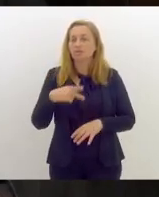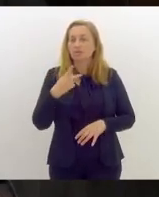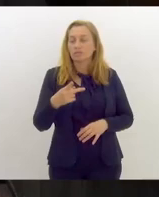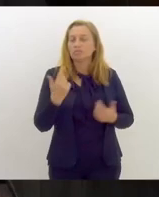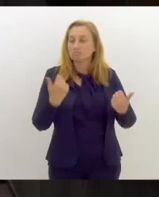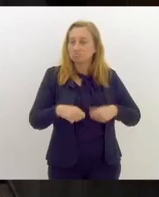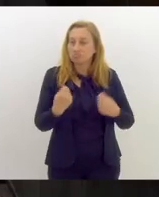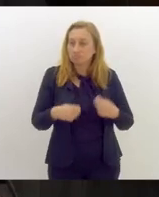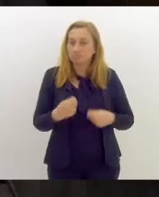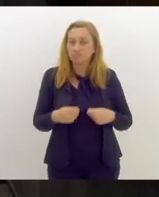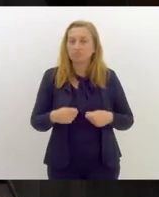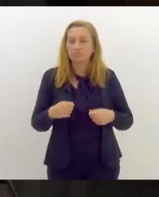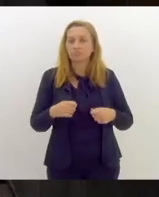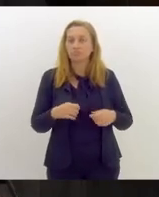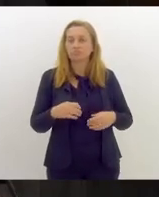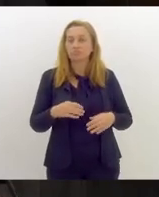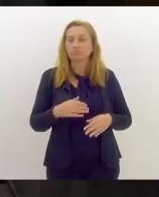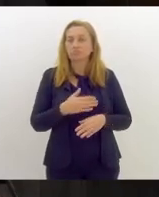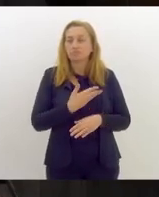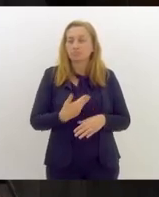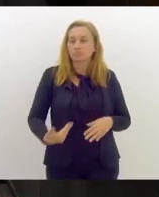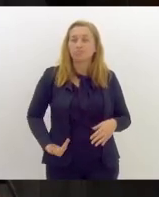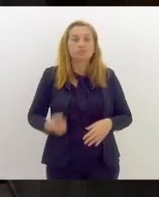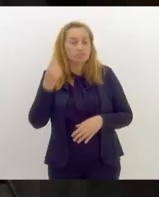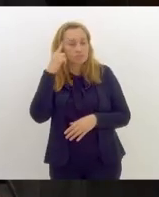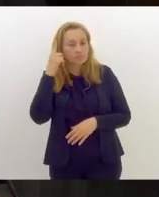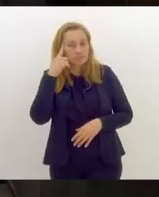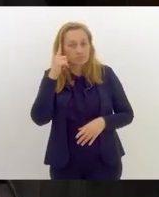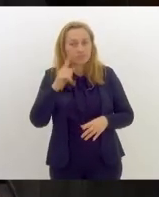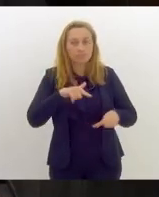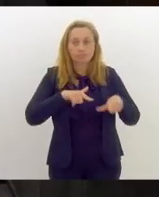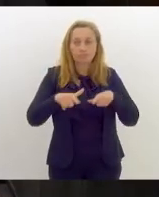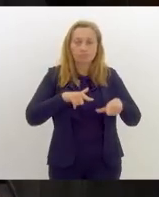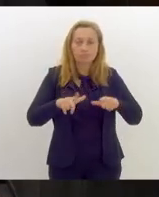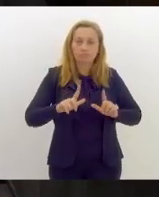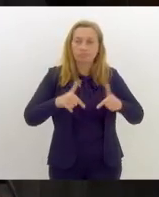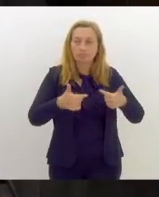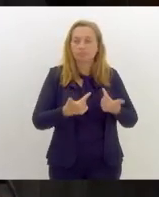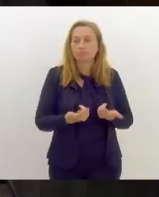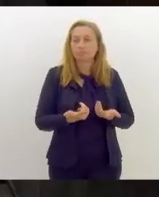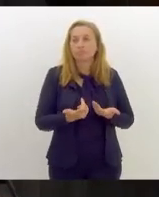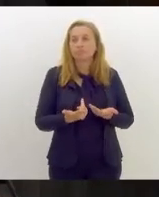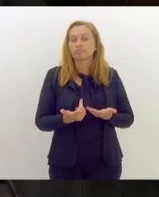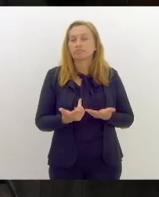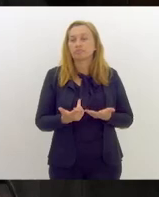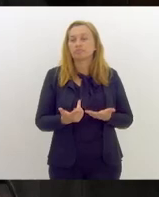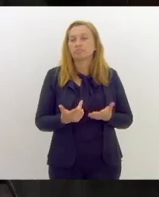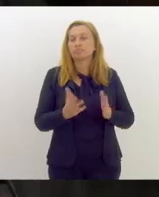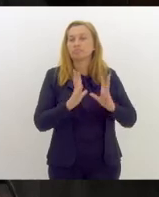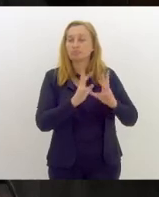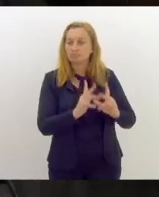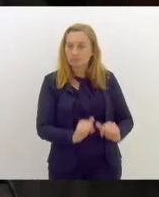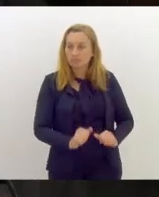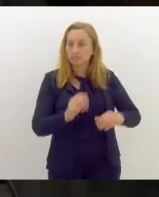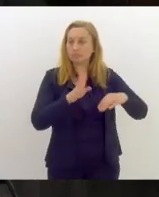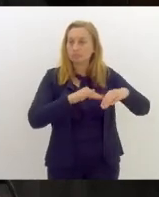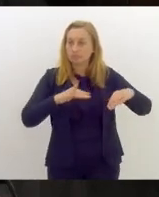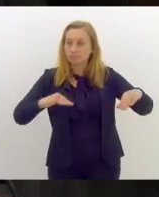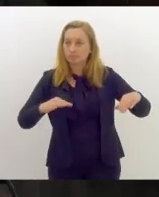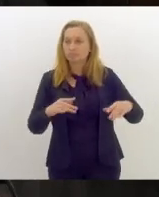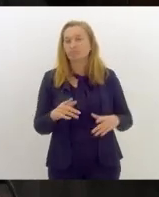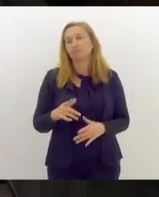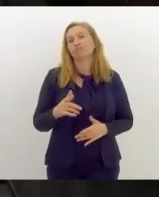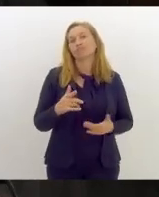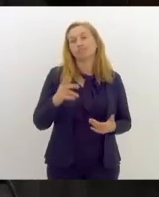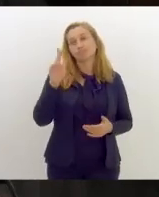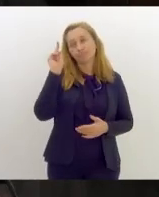que é preciso que as autoridades repensem um tipo de operação que querem na Bahia ele fala com a perspectiva de despoluição da beira de guararais uma lenda né